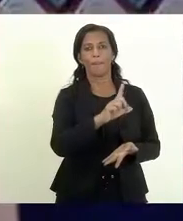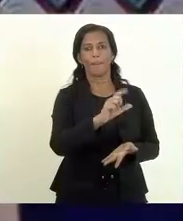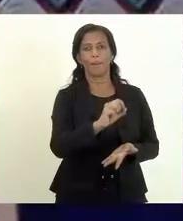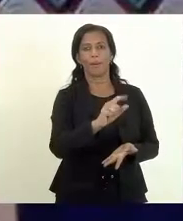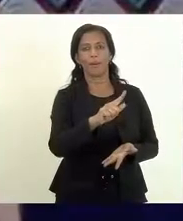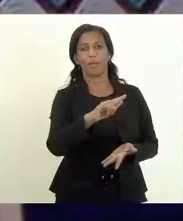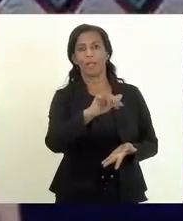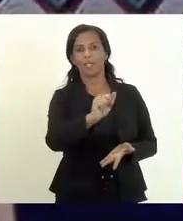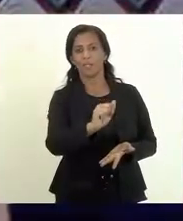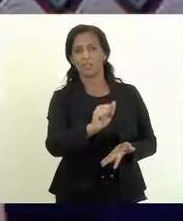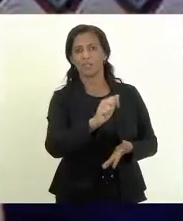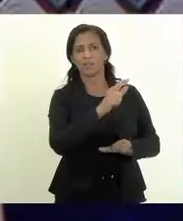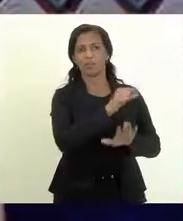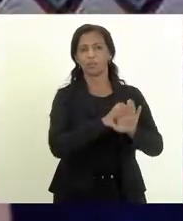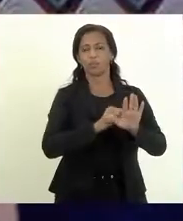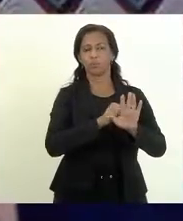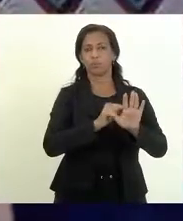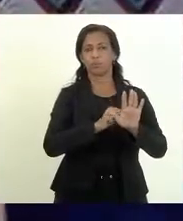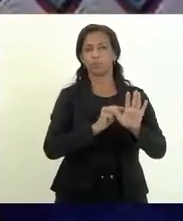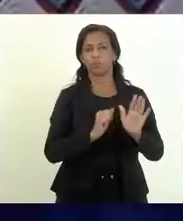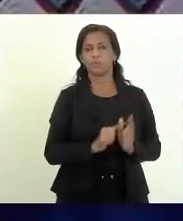exemplo, no seu